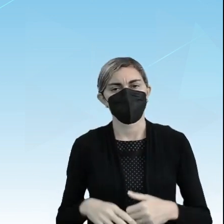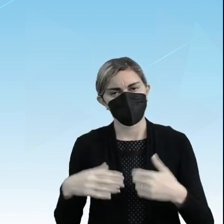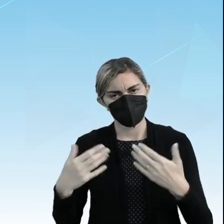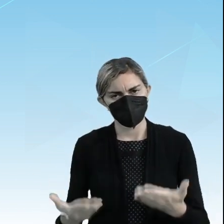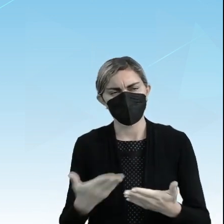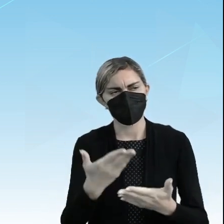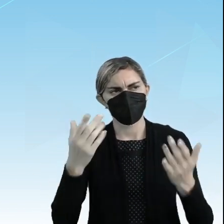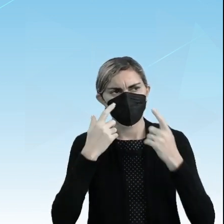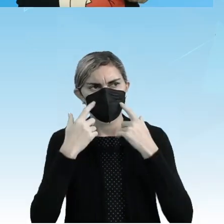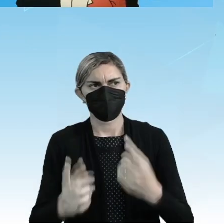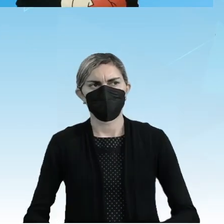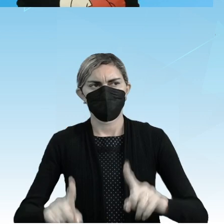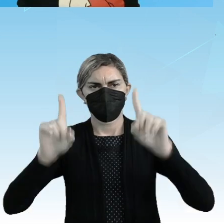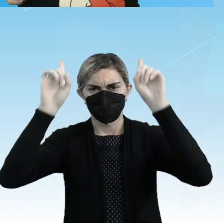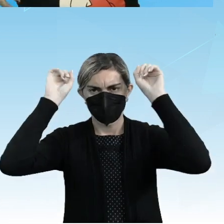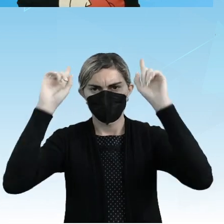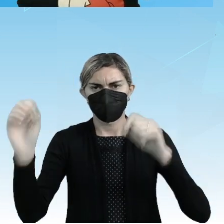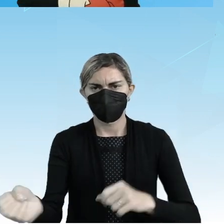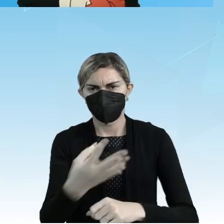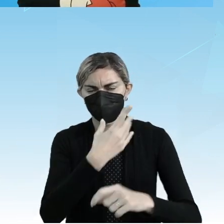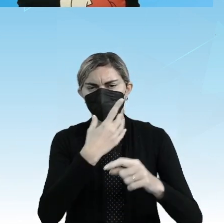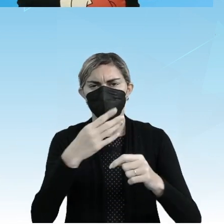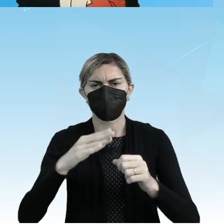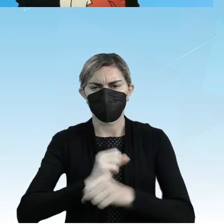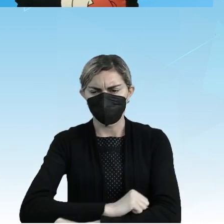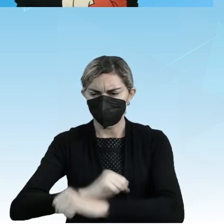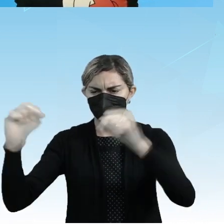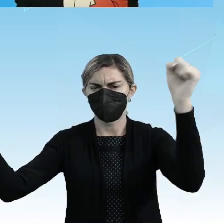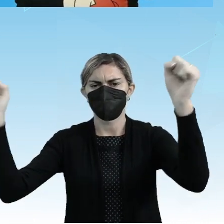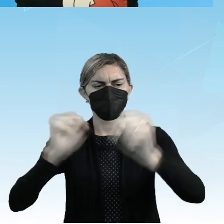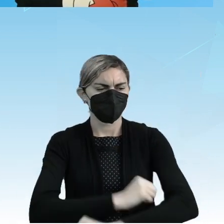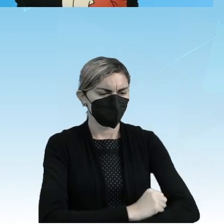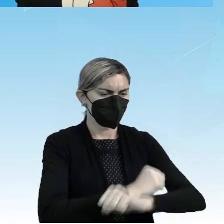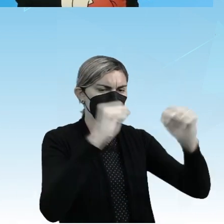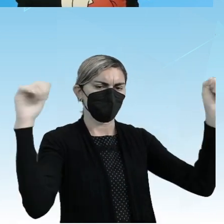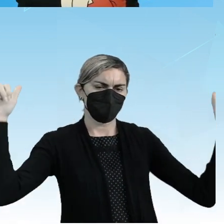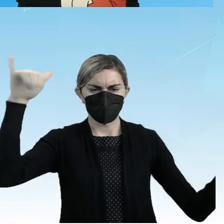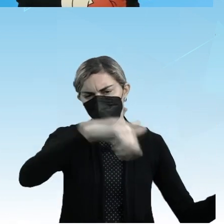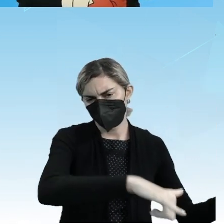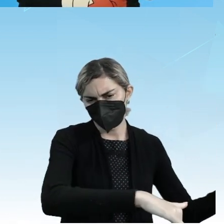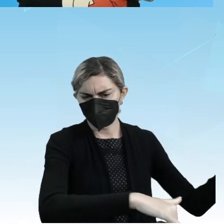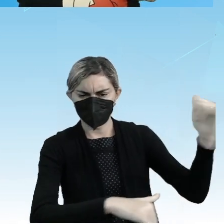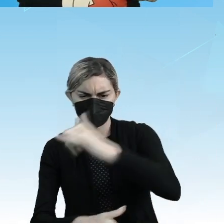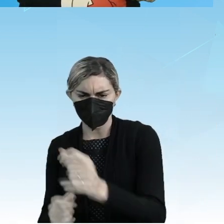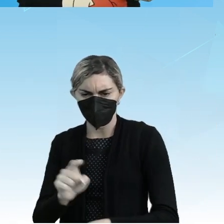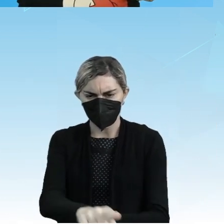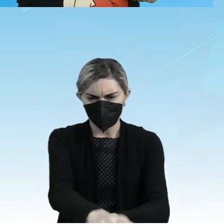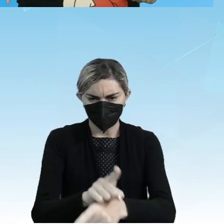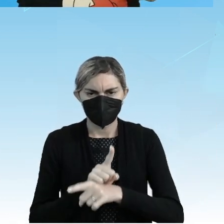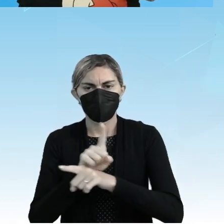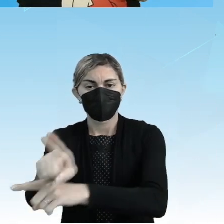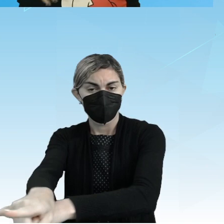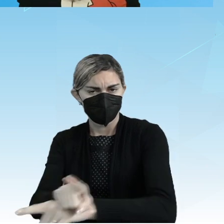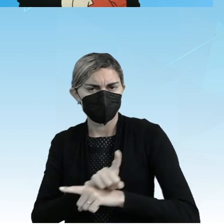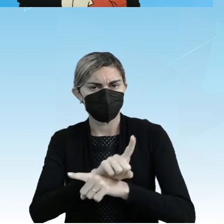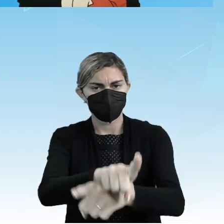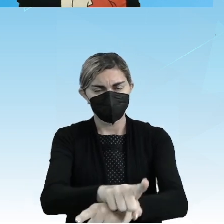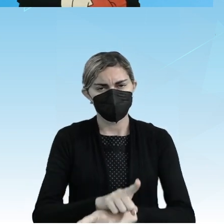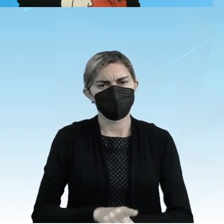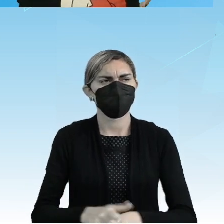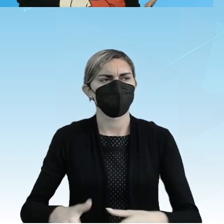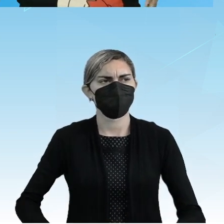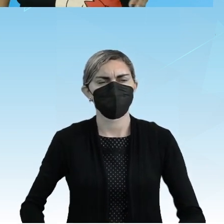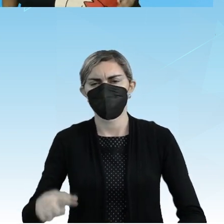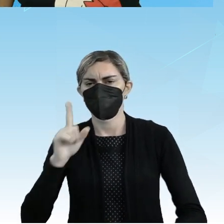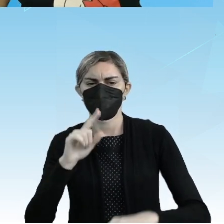Aí você está vendo para o lado novamente as chaves. Bombas atômicas, aviões, tanque de guerra, armamentos bem do lado dos